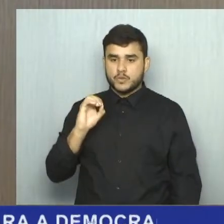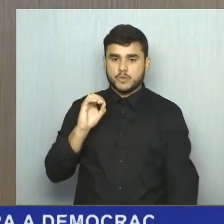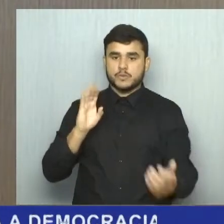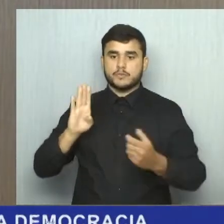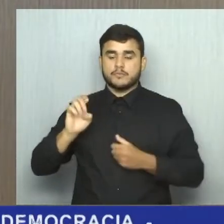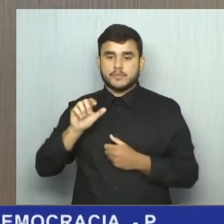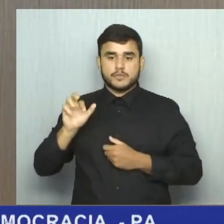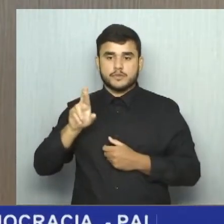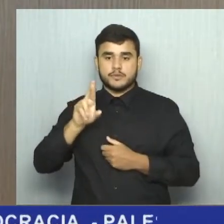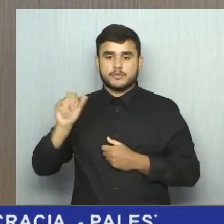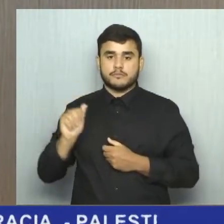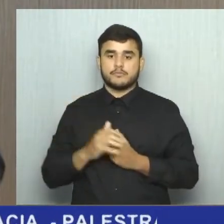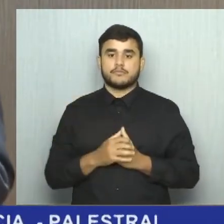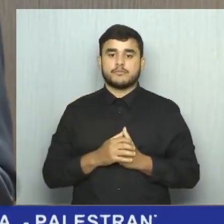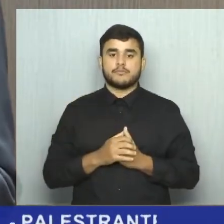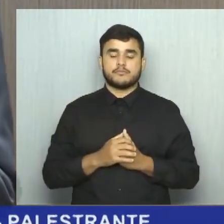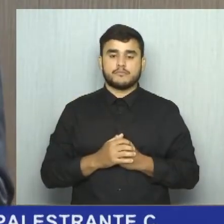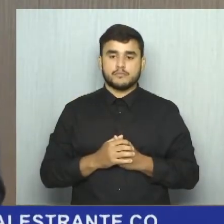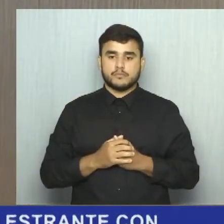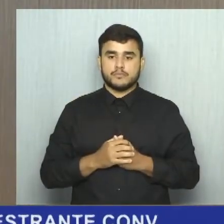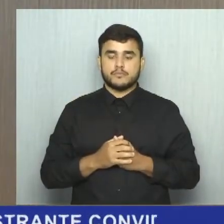grande destacá-lo entre nós.